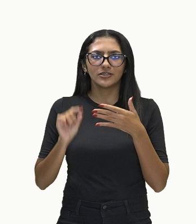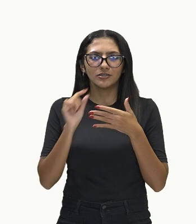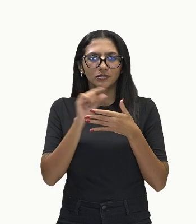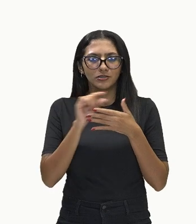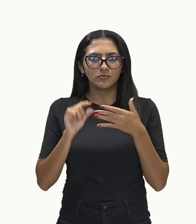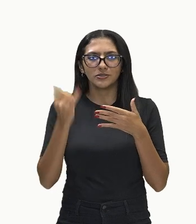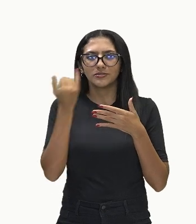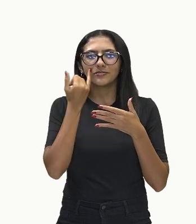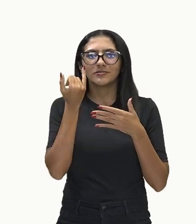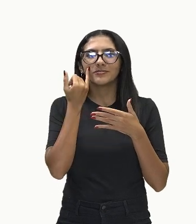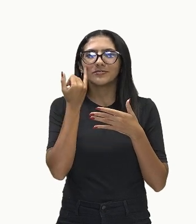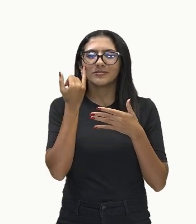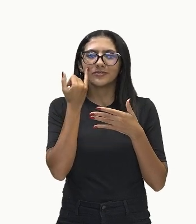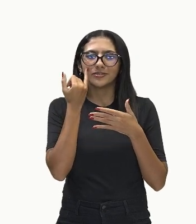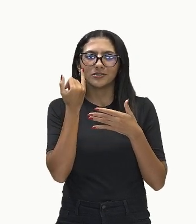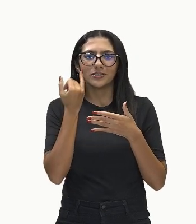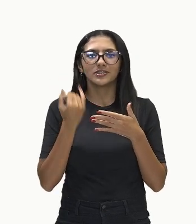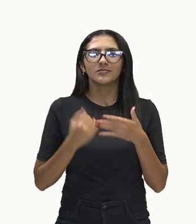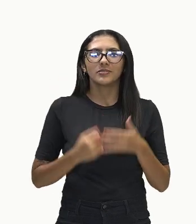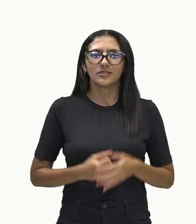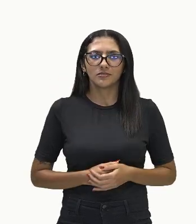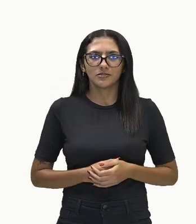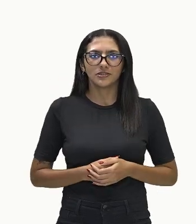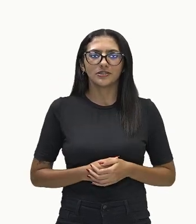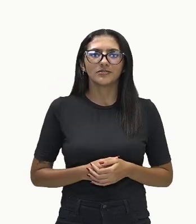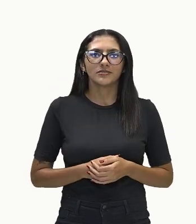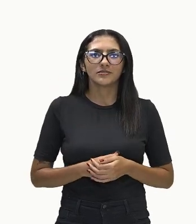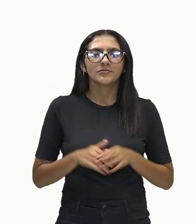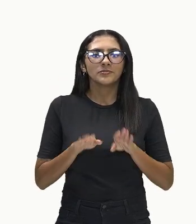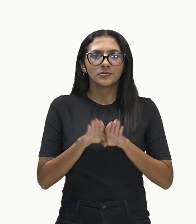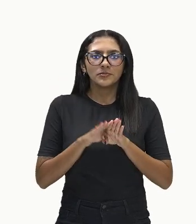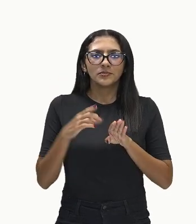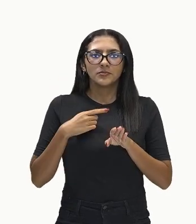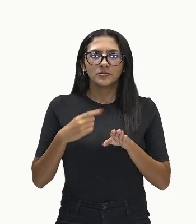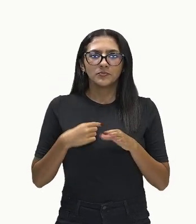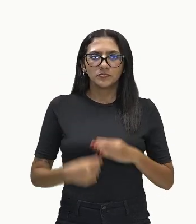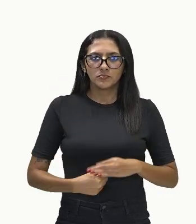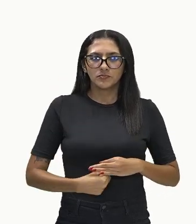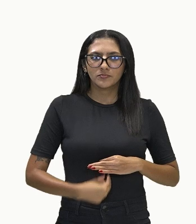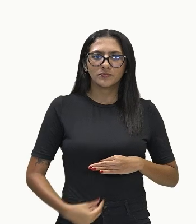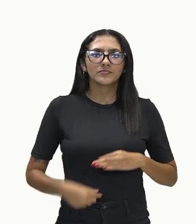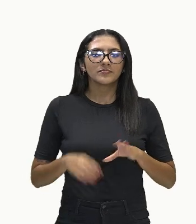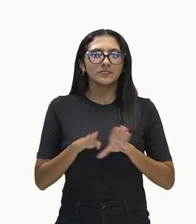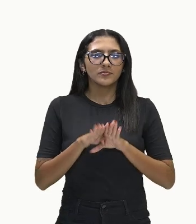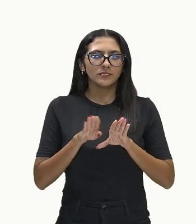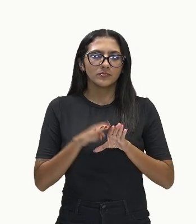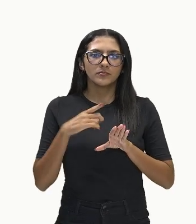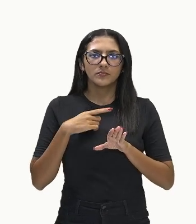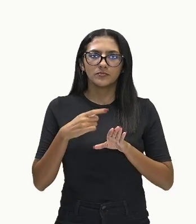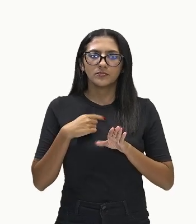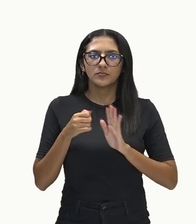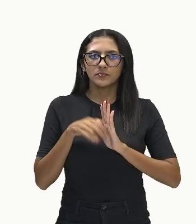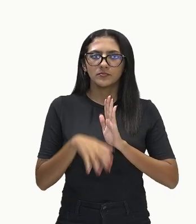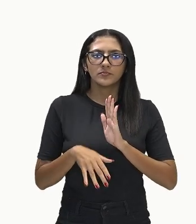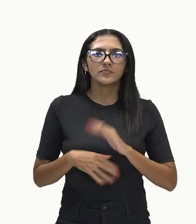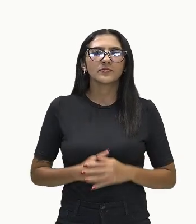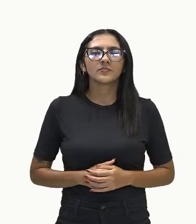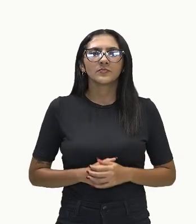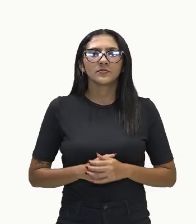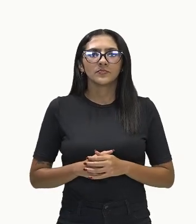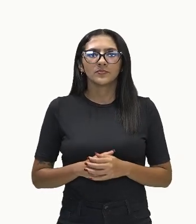onde as fezes, né, na sequência o ânus, vão ser eliminadas.